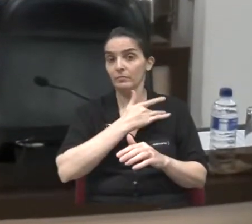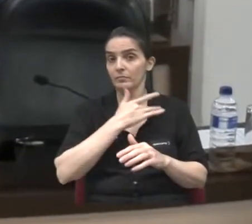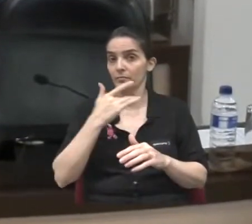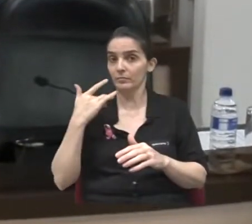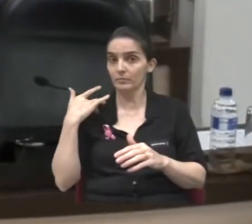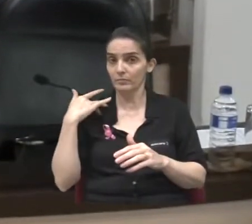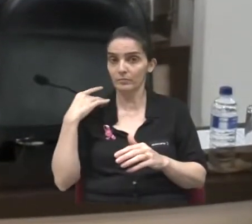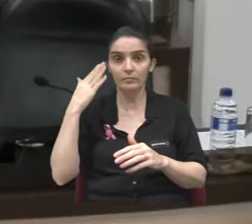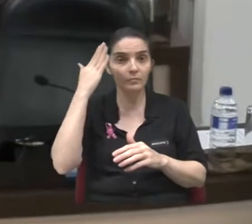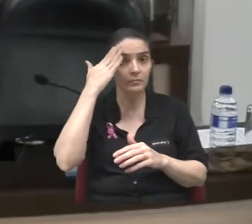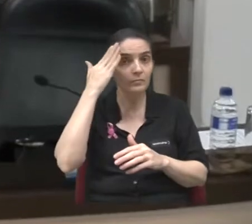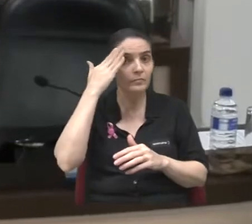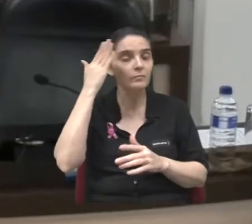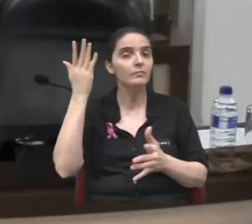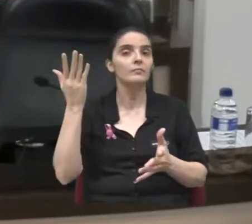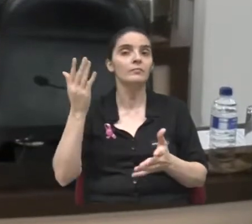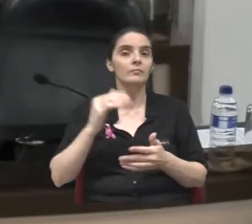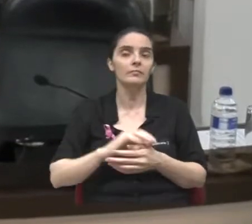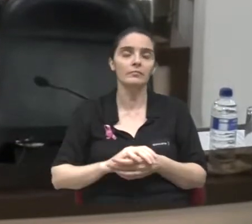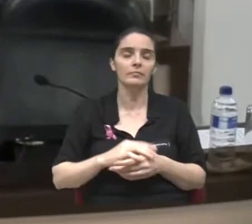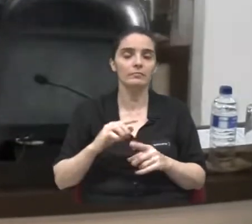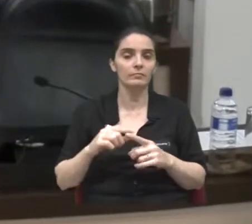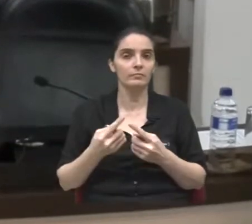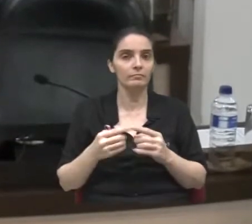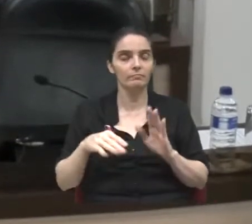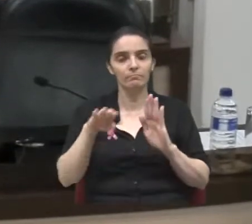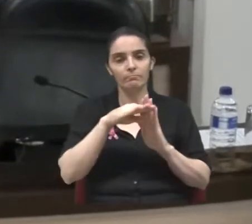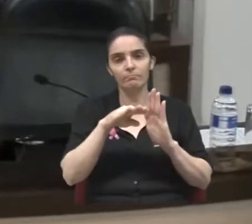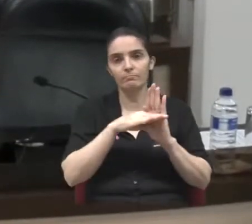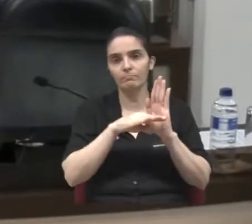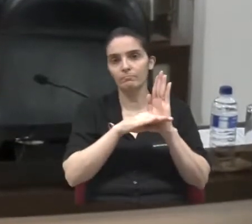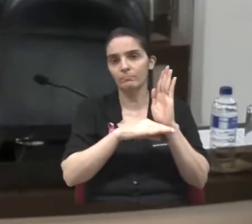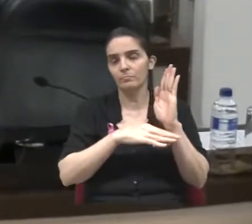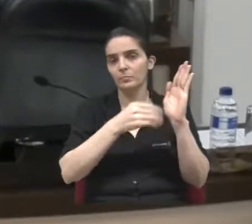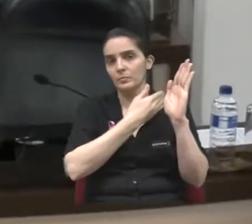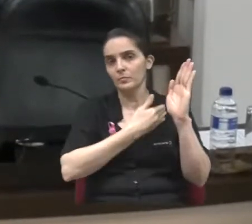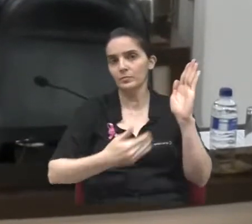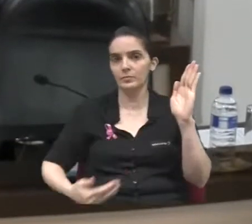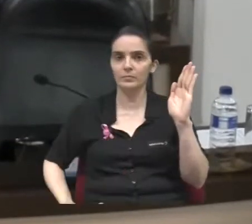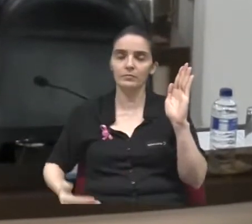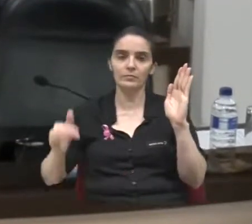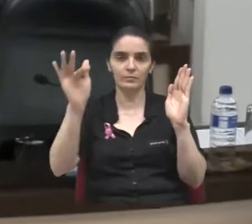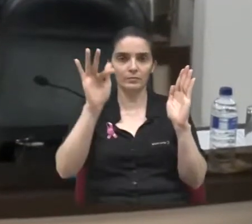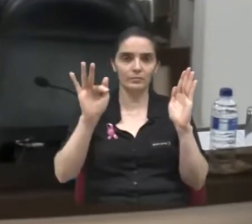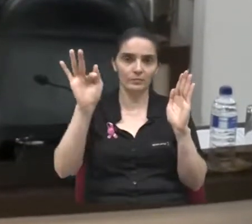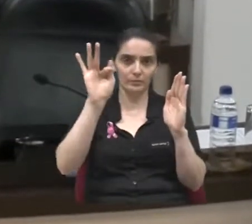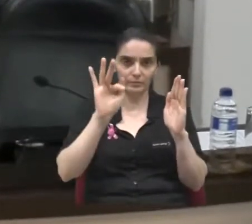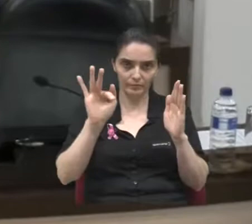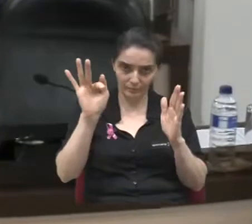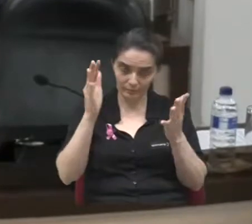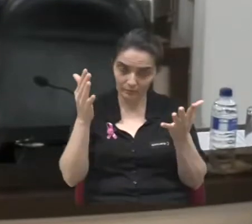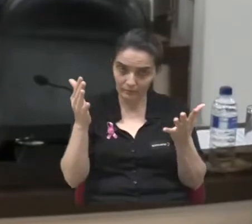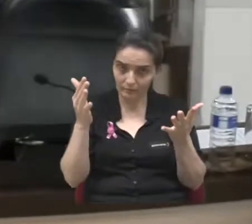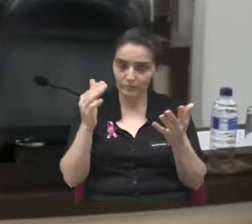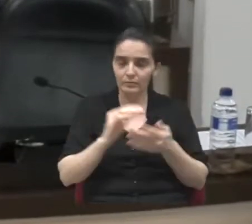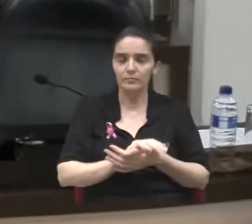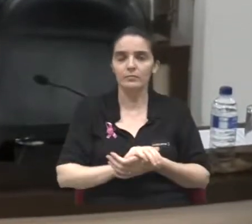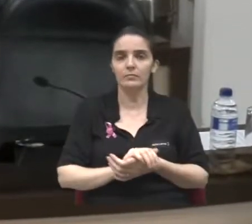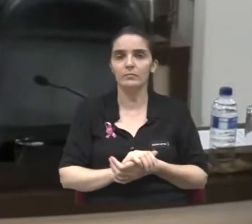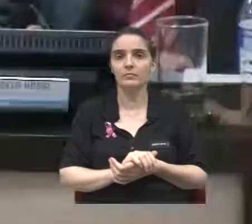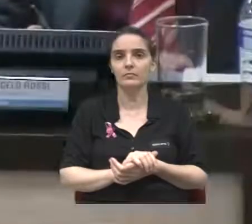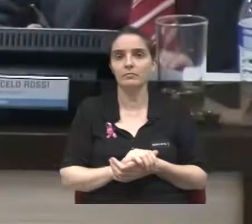tudo, mas como é um programa do governo federal, esbarra naquilo que a gente sabe na questão do custeio.